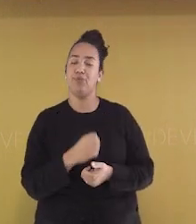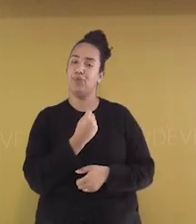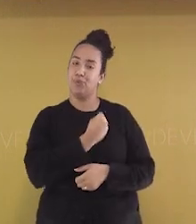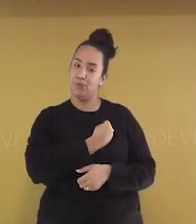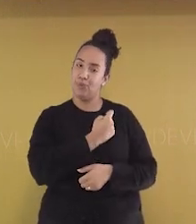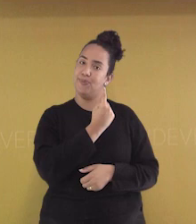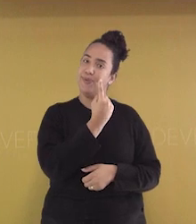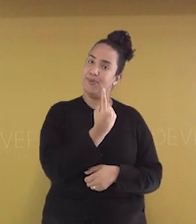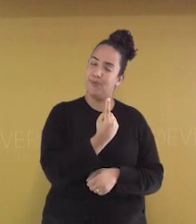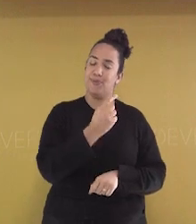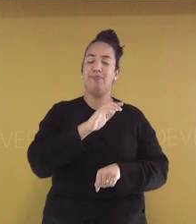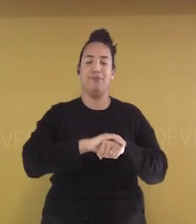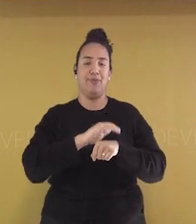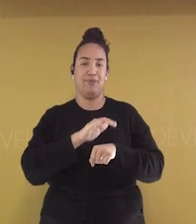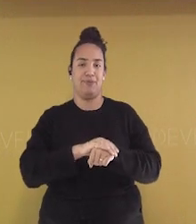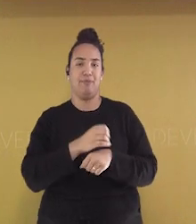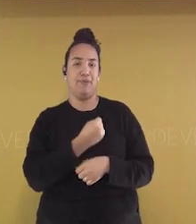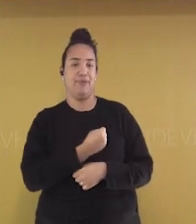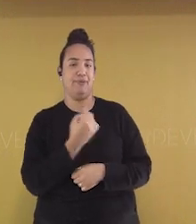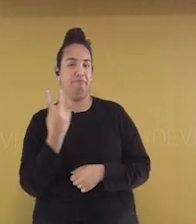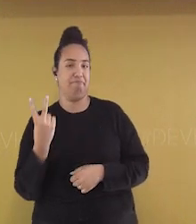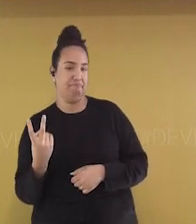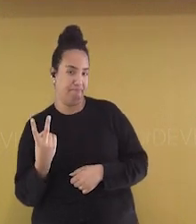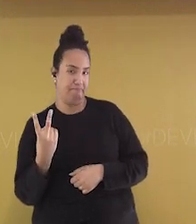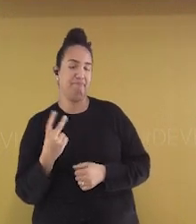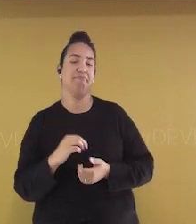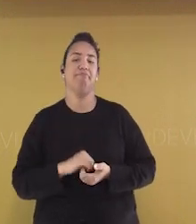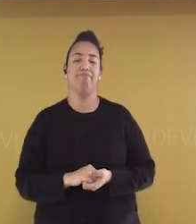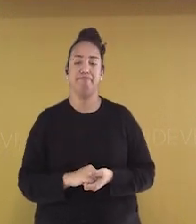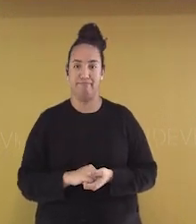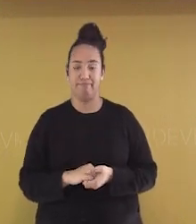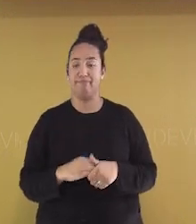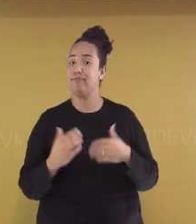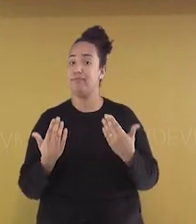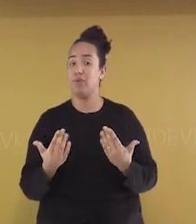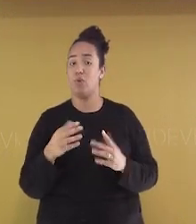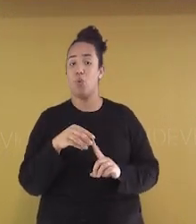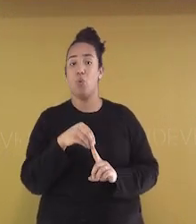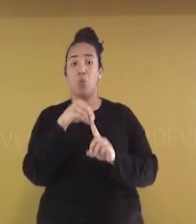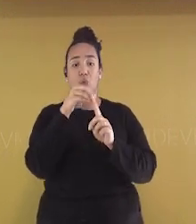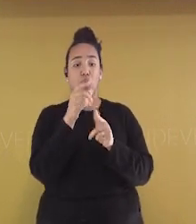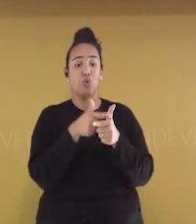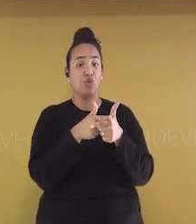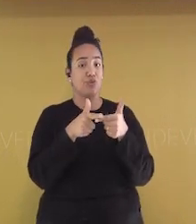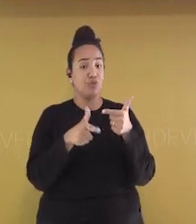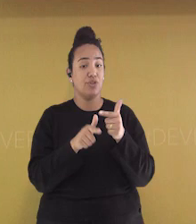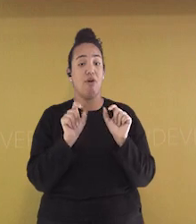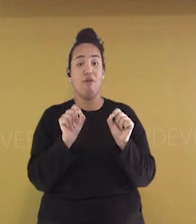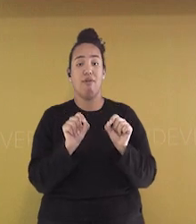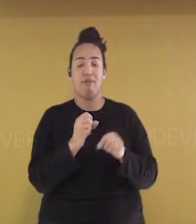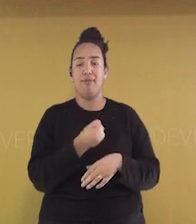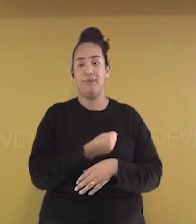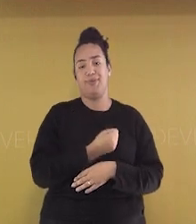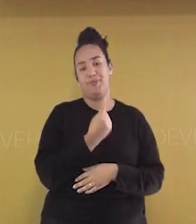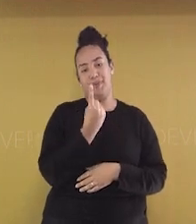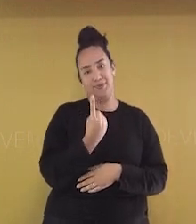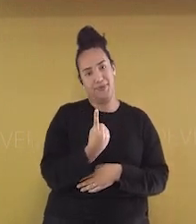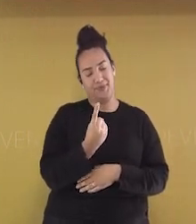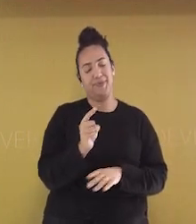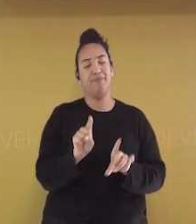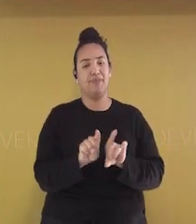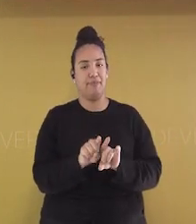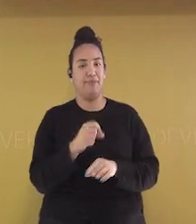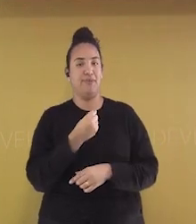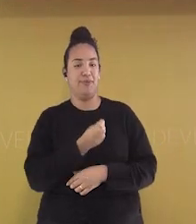exata são o 1 e o próprio 2. Logo, os únicos divisores do 2 são o